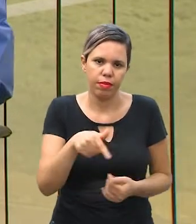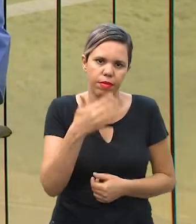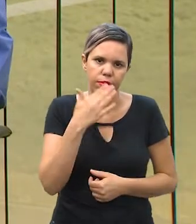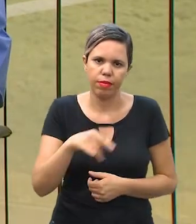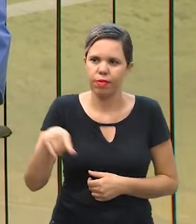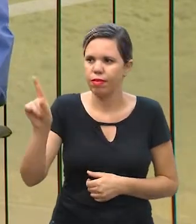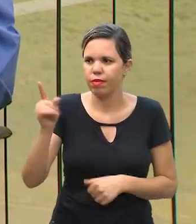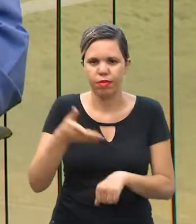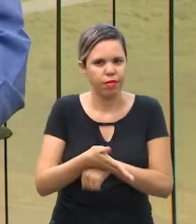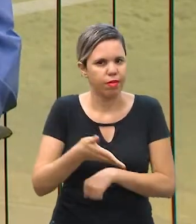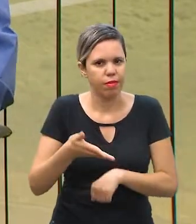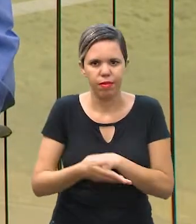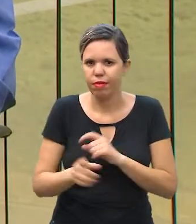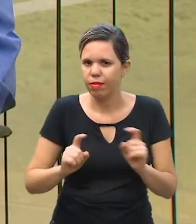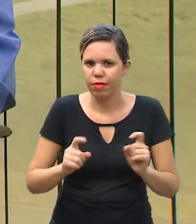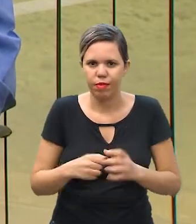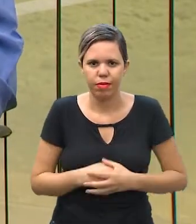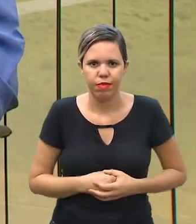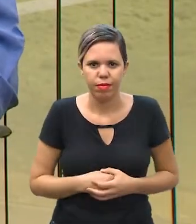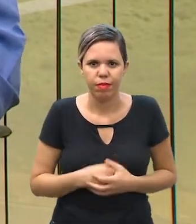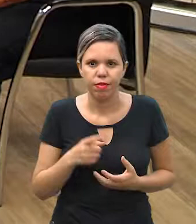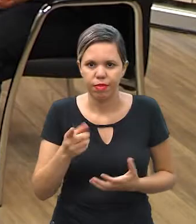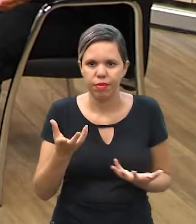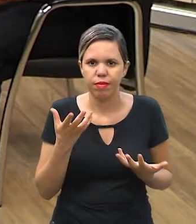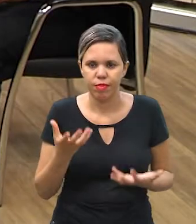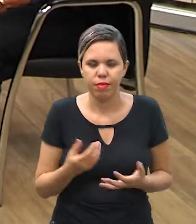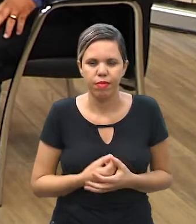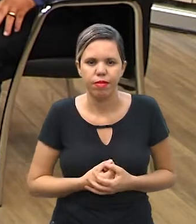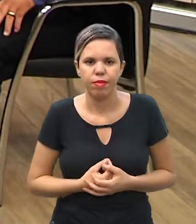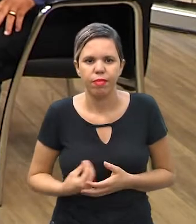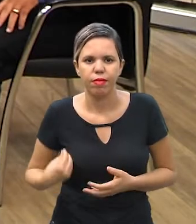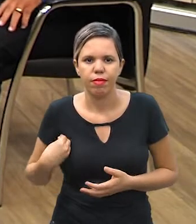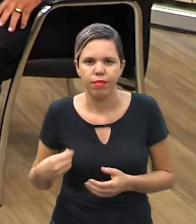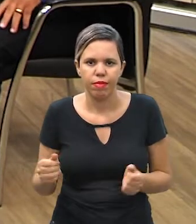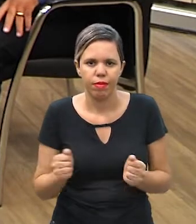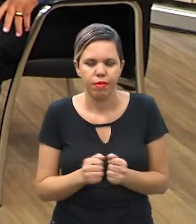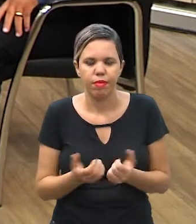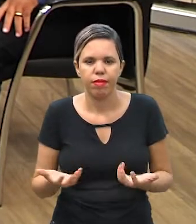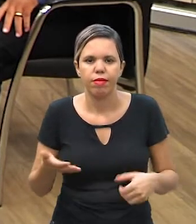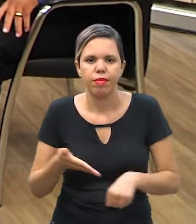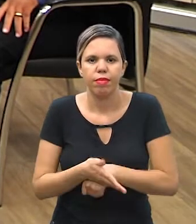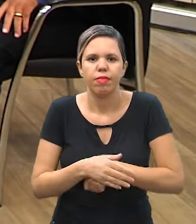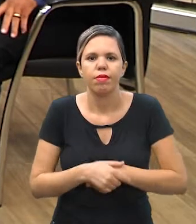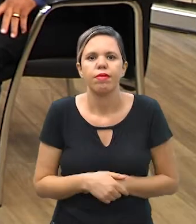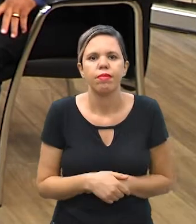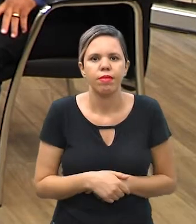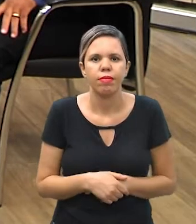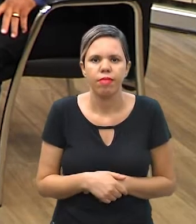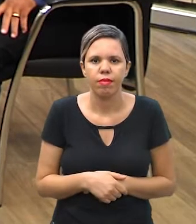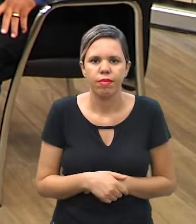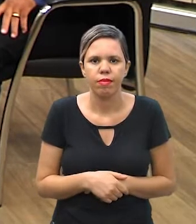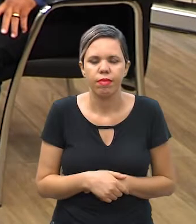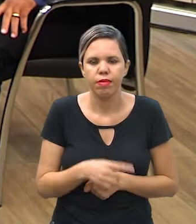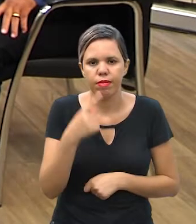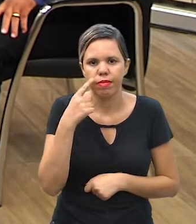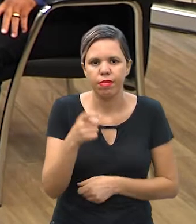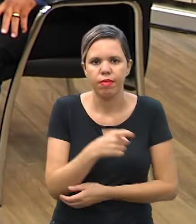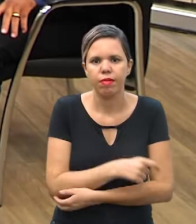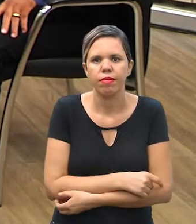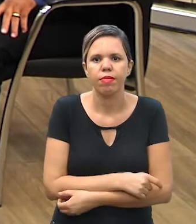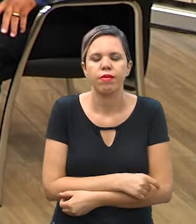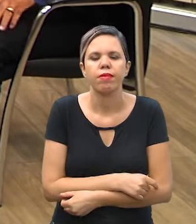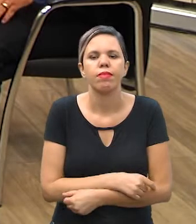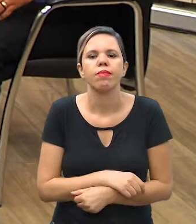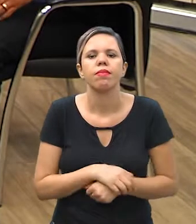você não pode ir participar da reunião. Tá. E você queria? Eu estava ali, né, então eu queria participar. Então, foi bem interessante